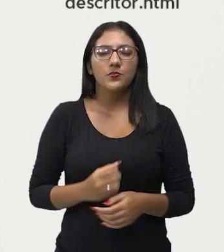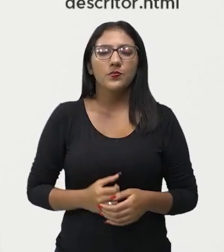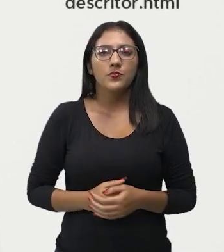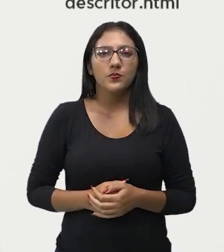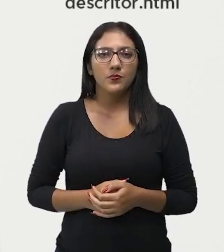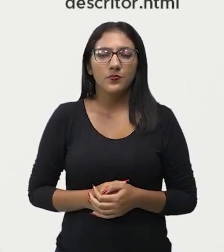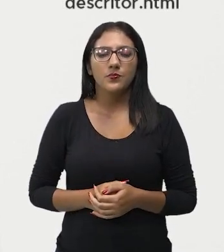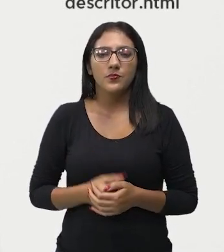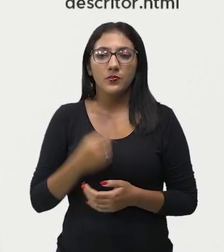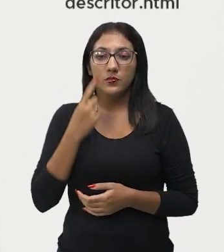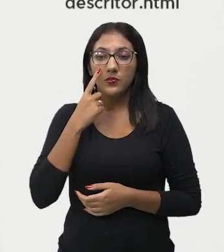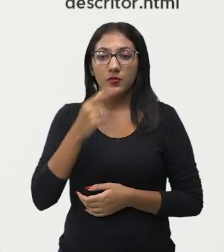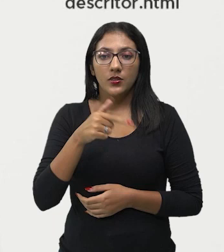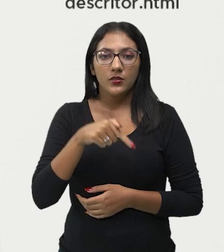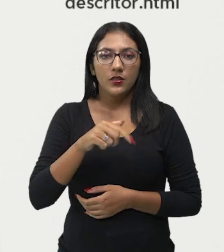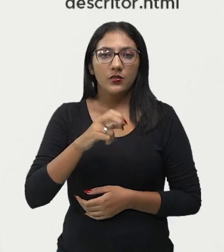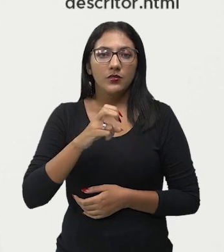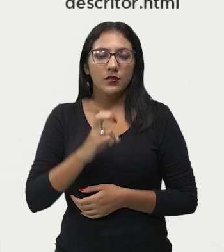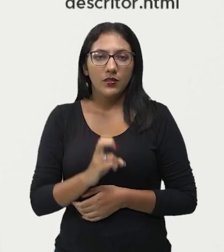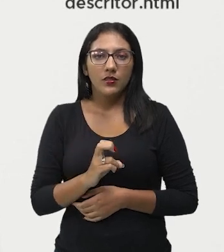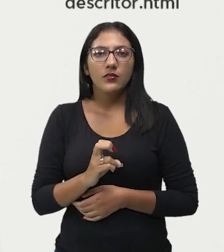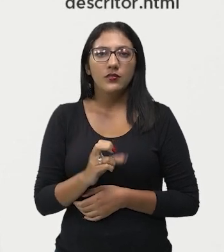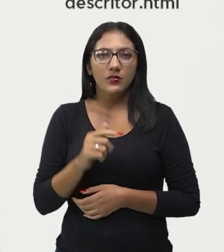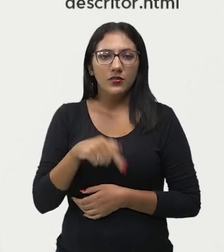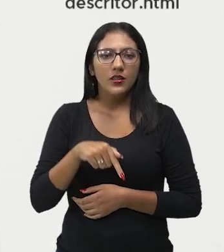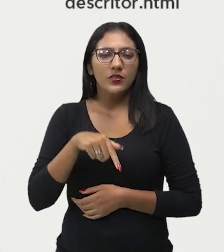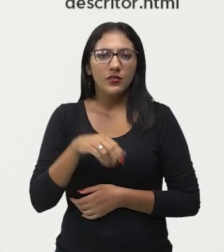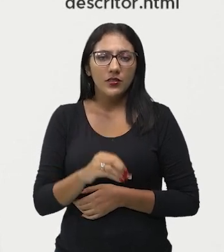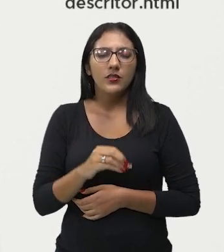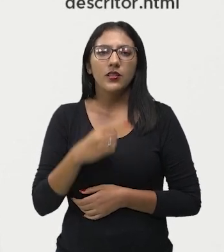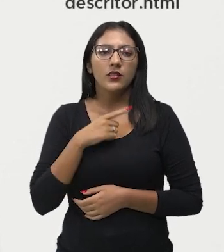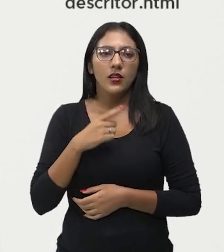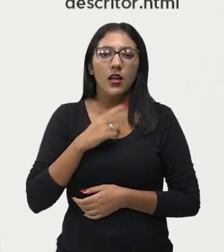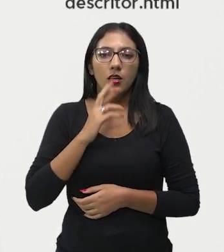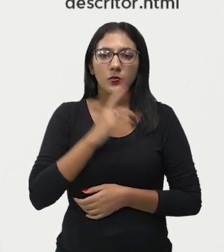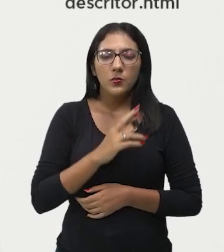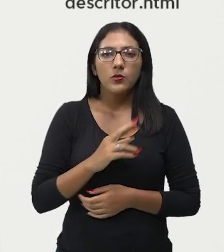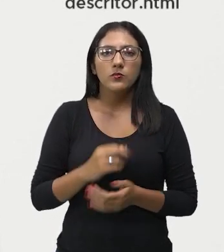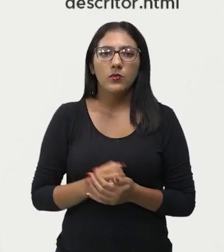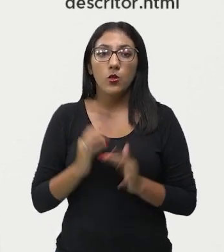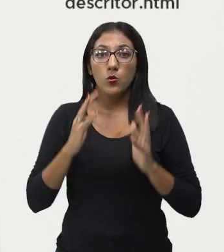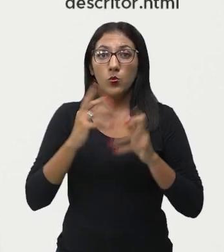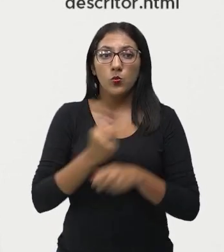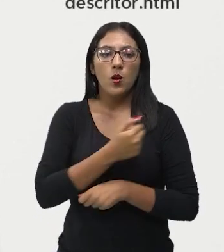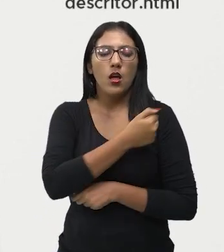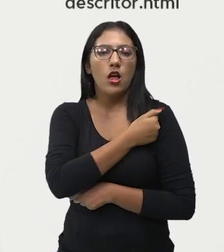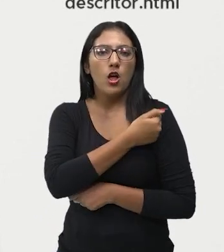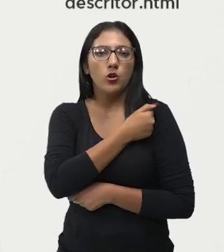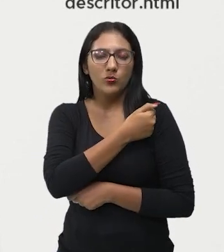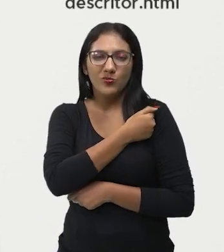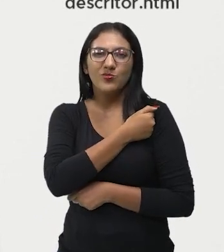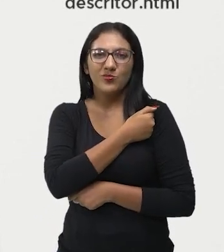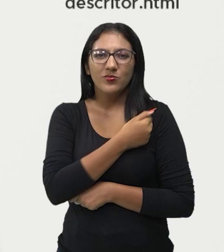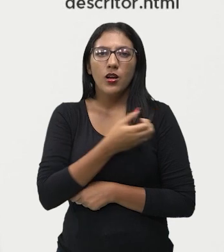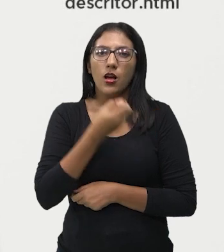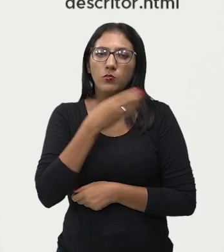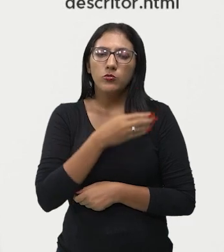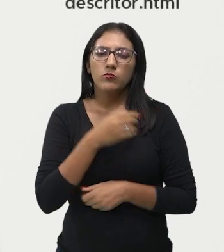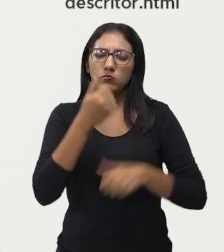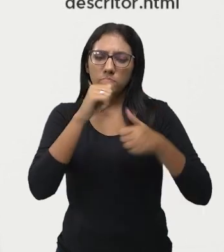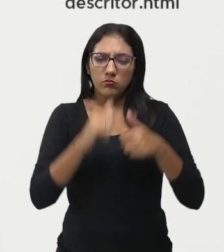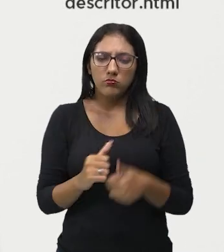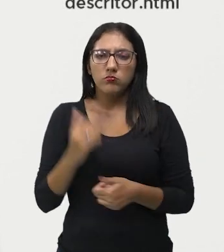70. Esse 70 quer dizer, então, que 70 alunos, né? Já pode a gente analisar a